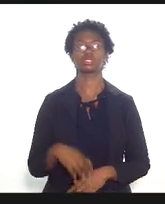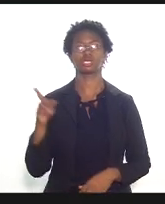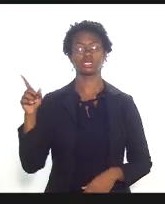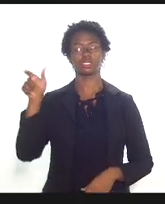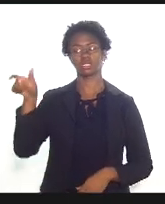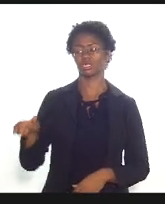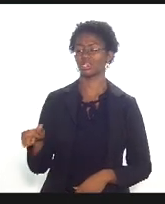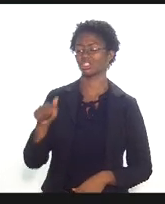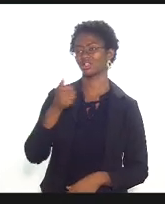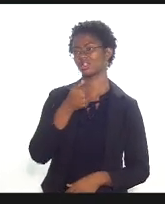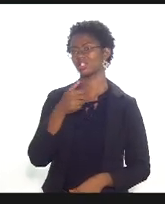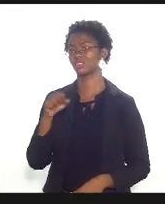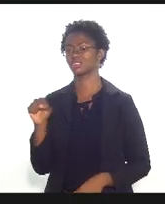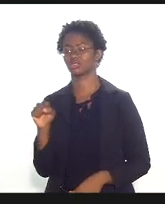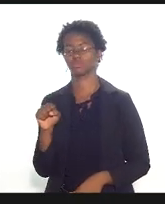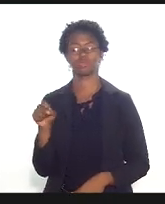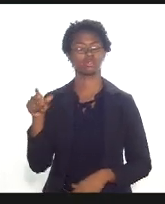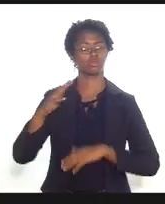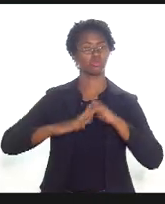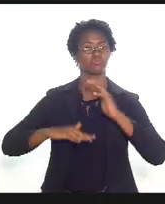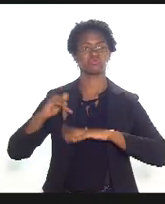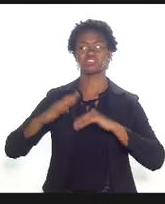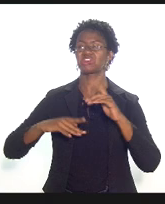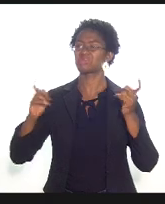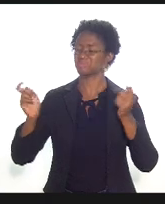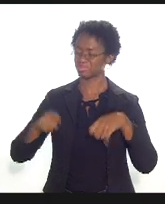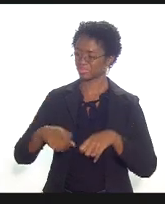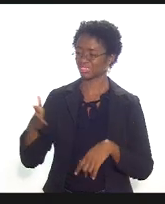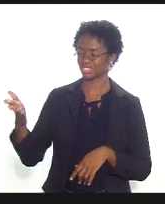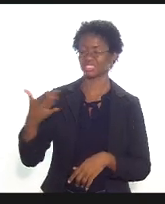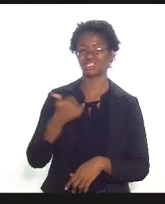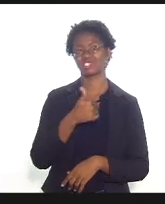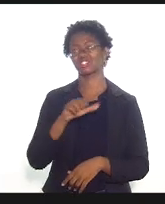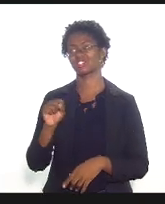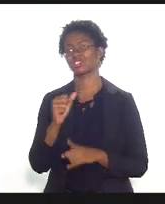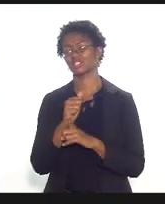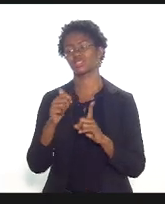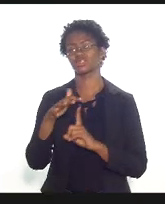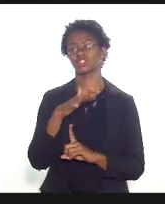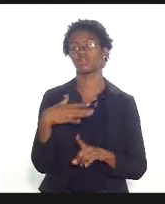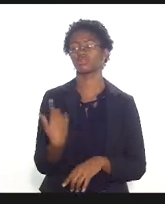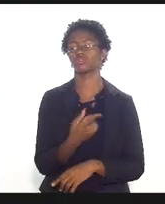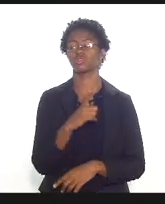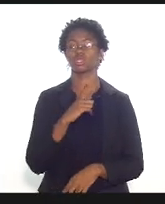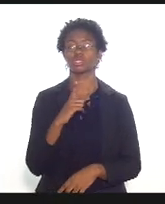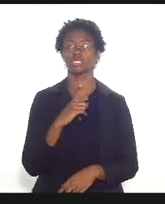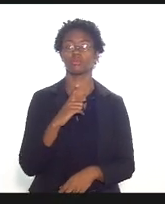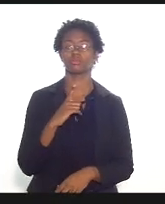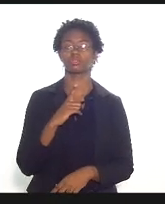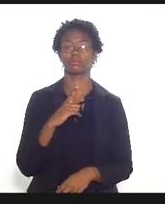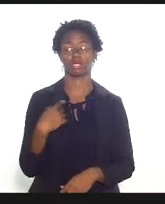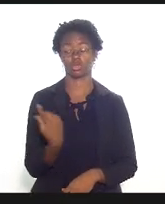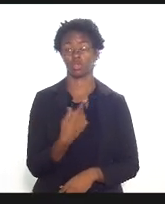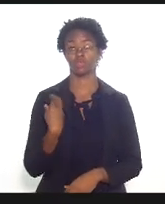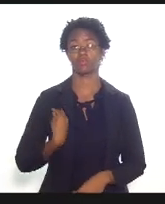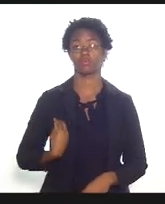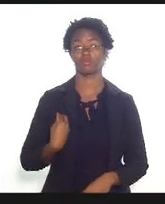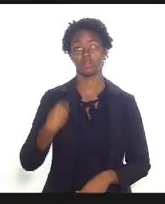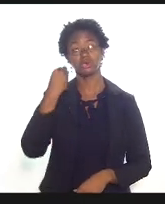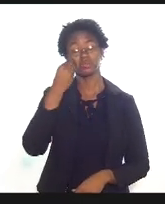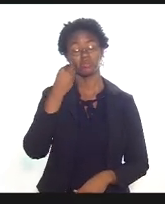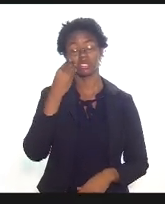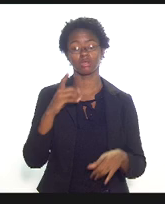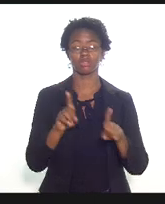uma assessora e uma profissional competente na área da assistência social. E aí nós estamos vivendo também, exatamente